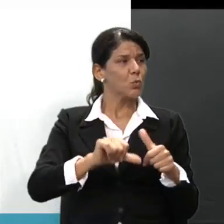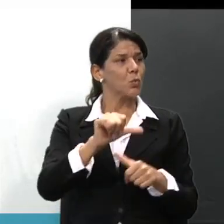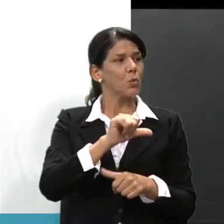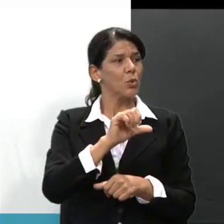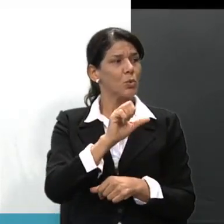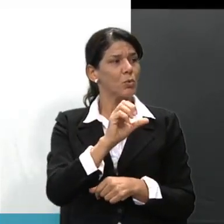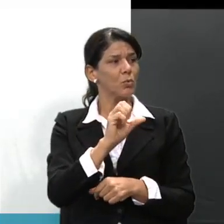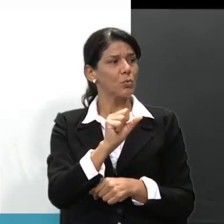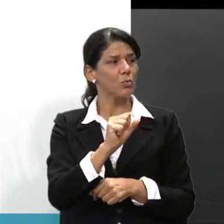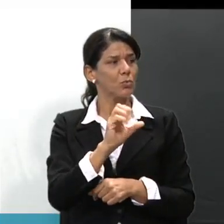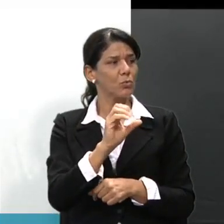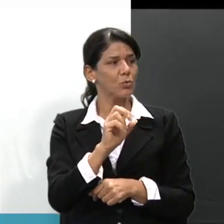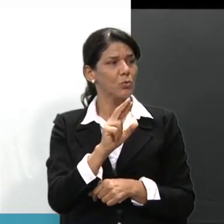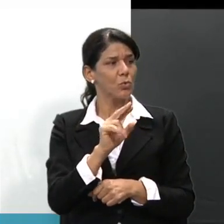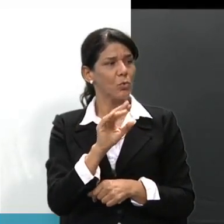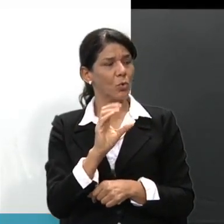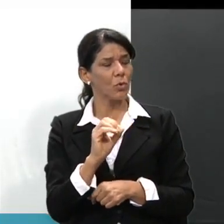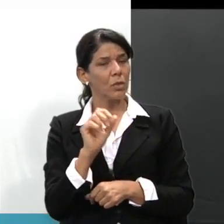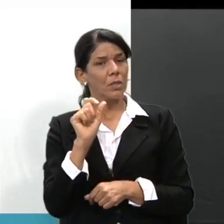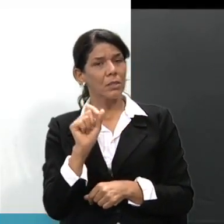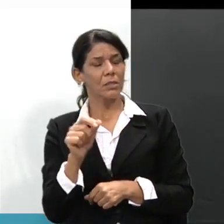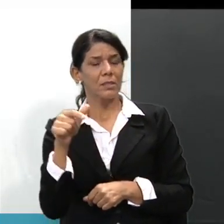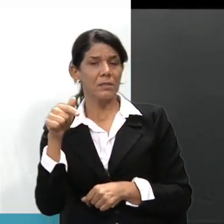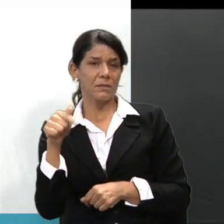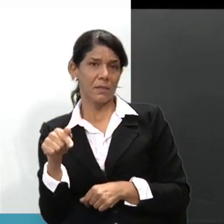soro glicosado de